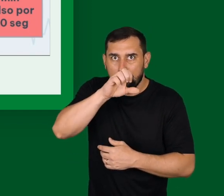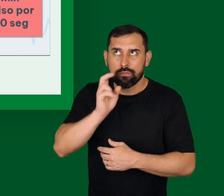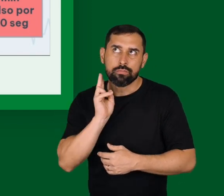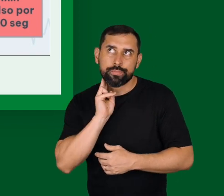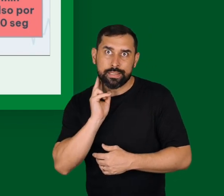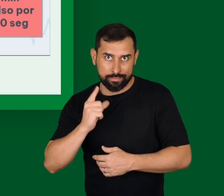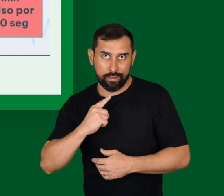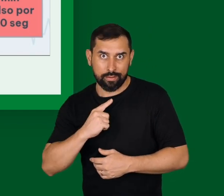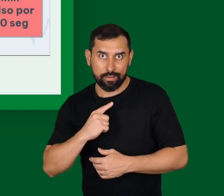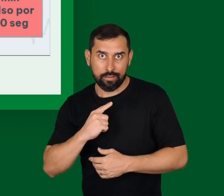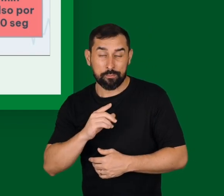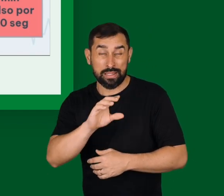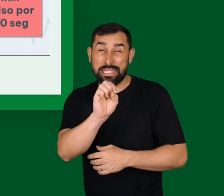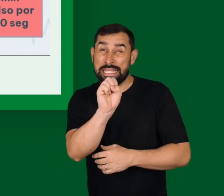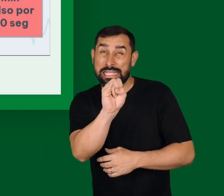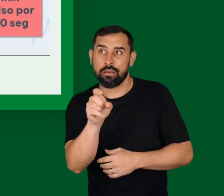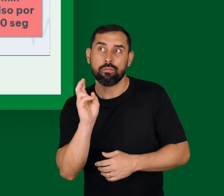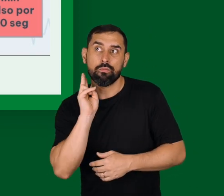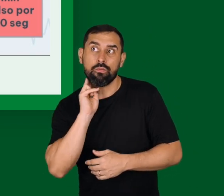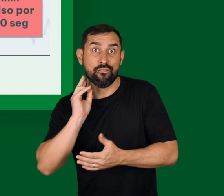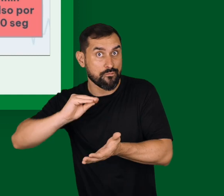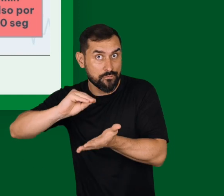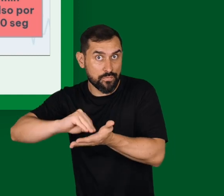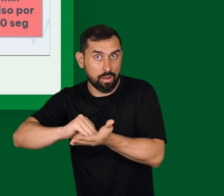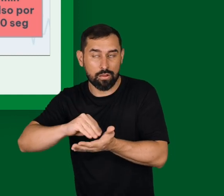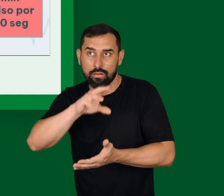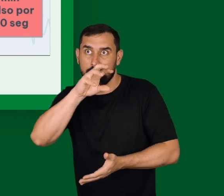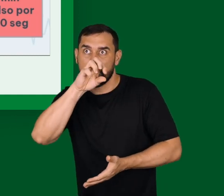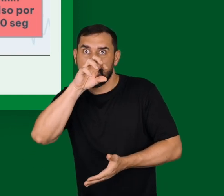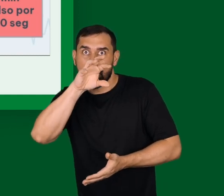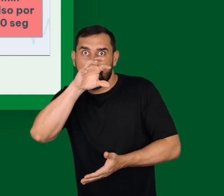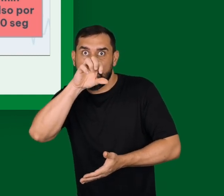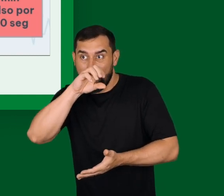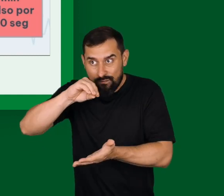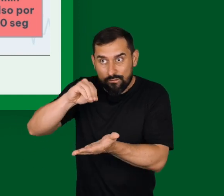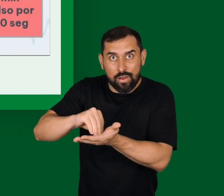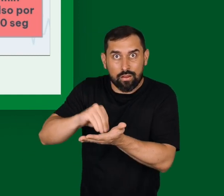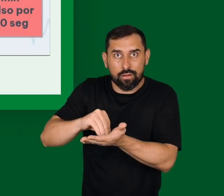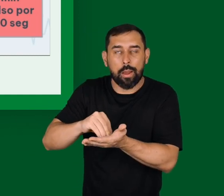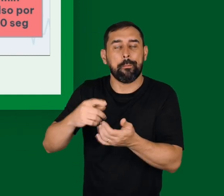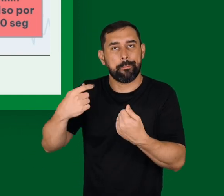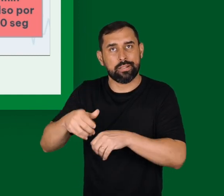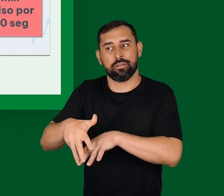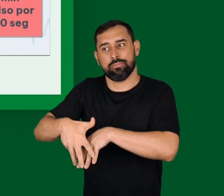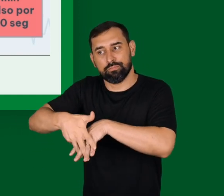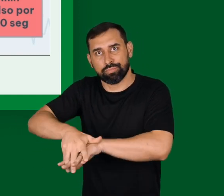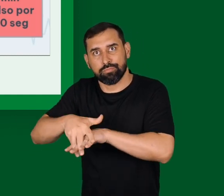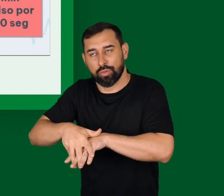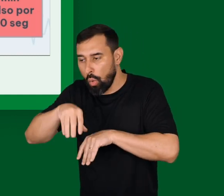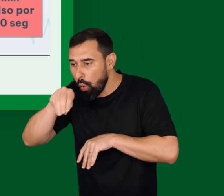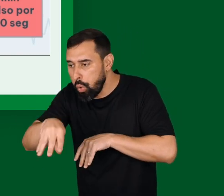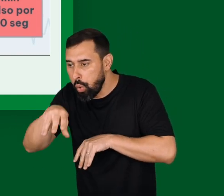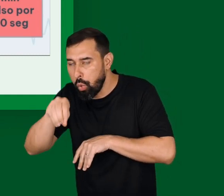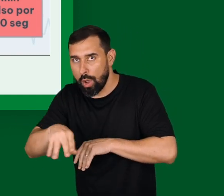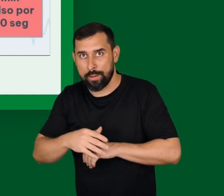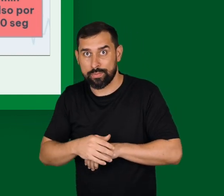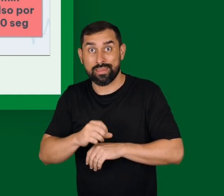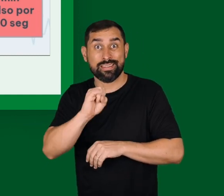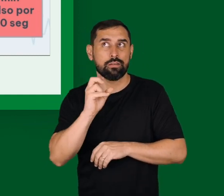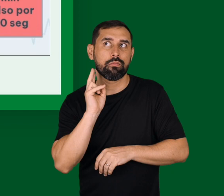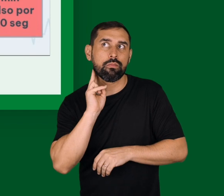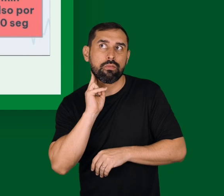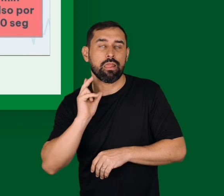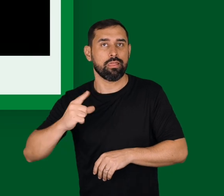criança naquele momento, se ela está respirando e se ela tem pulso. Tá bom? Se ele tiver ausência de pulso e ausência de